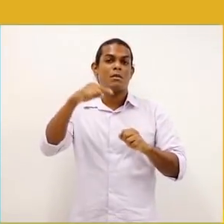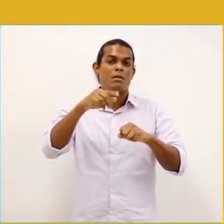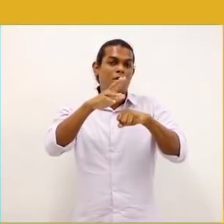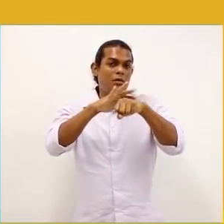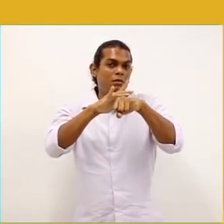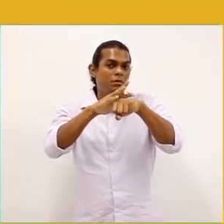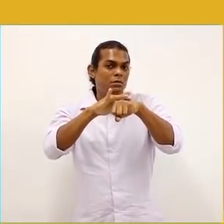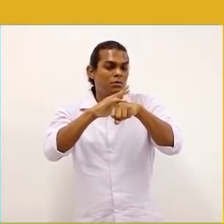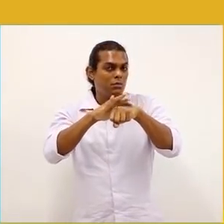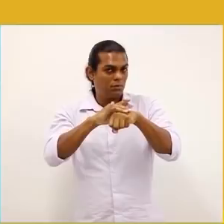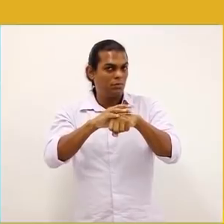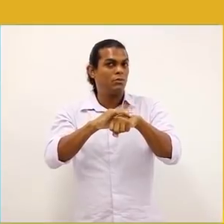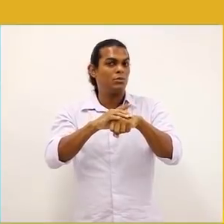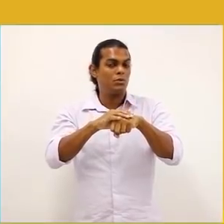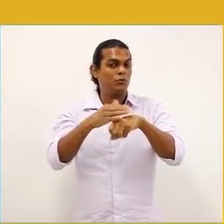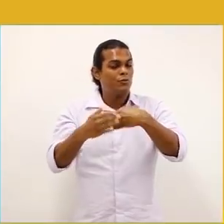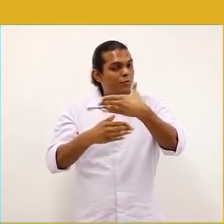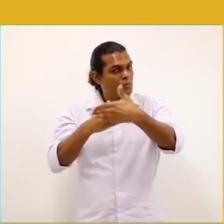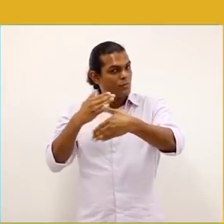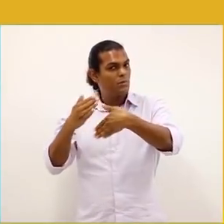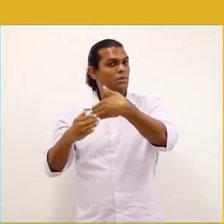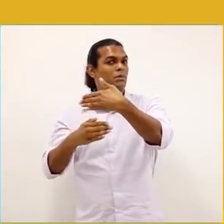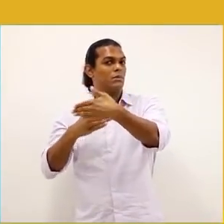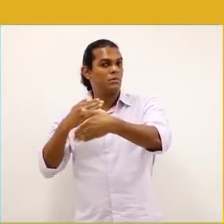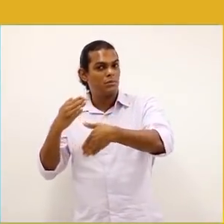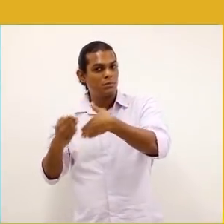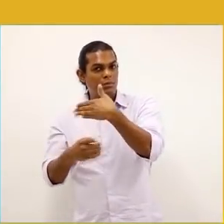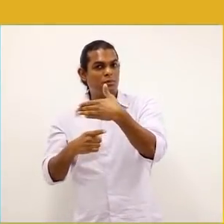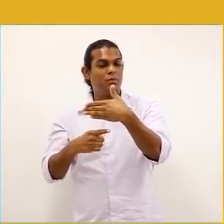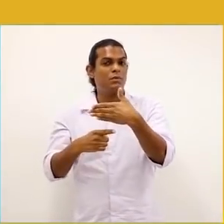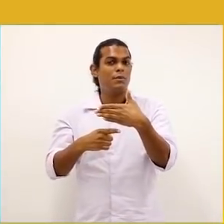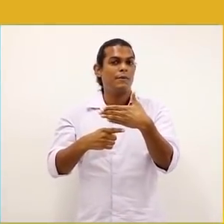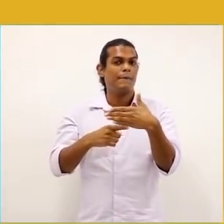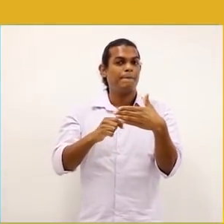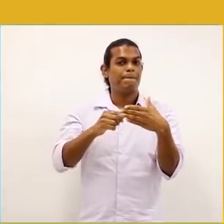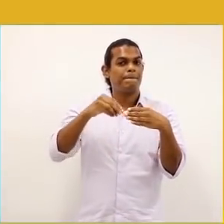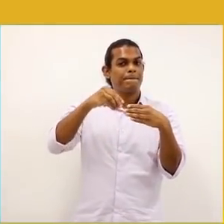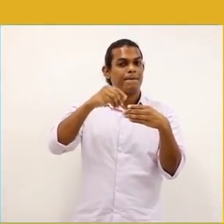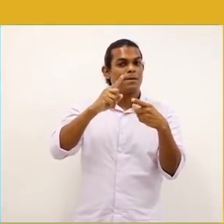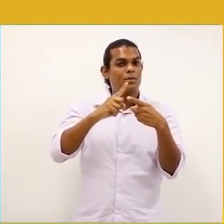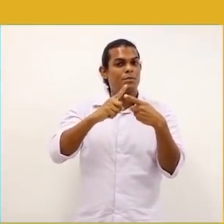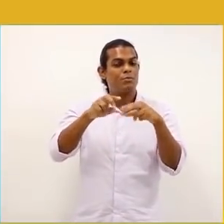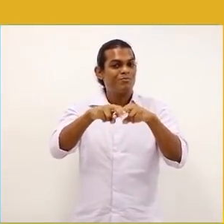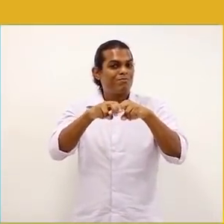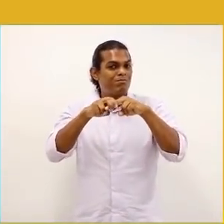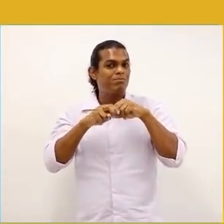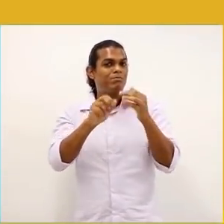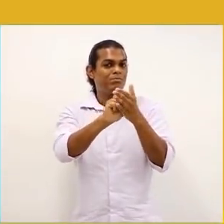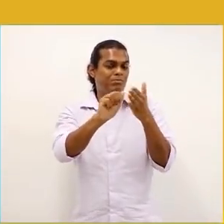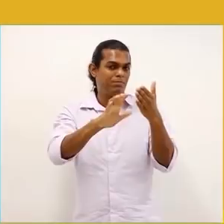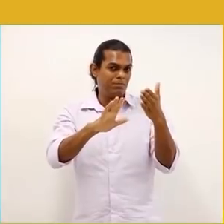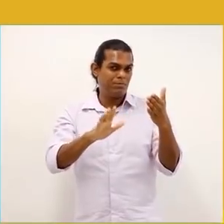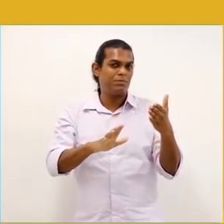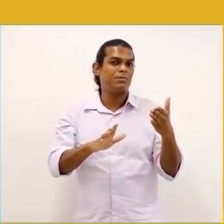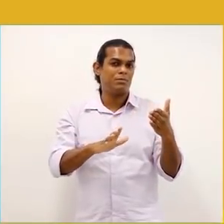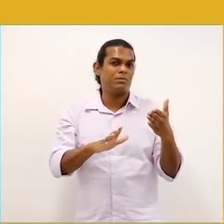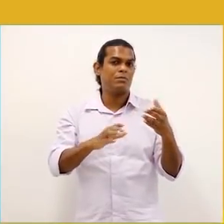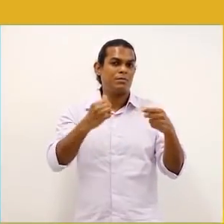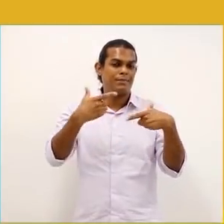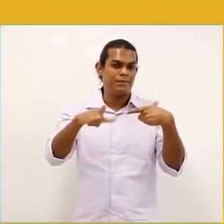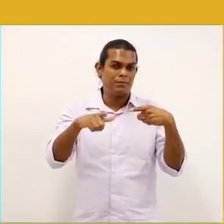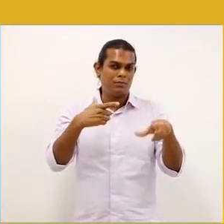é aquela que foi produzida ou desencadeada pelo exercício do trabalho peculiar a determinada atividade desenvolvida pelo